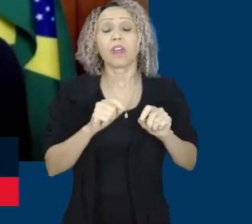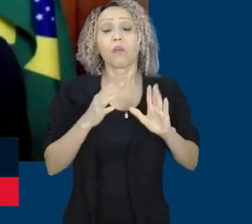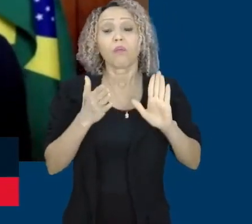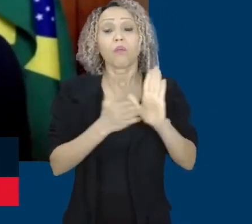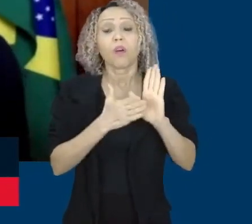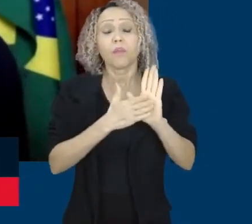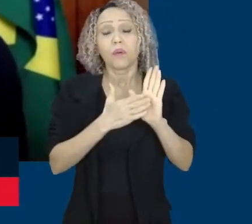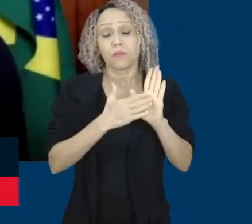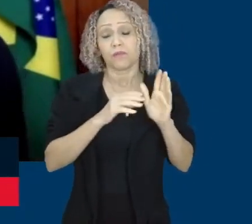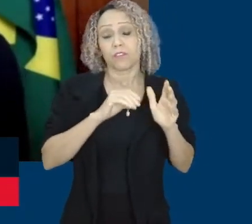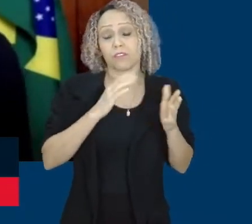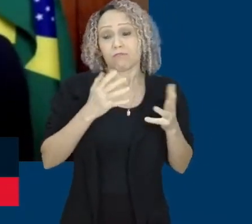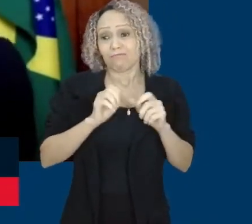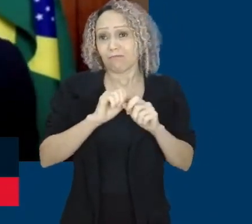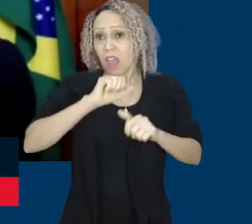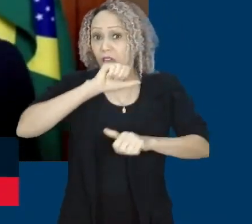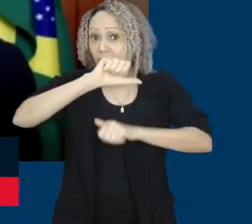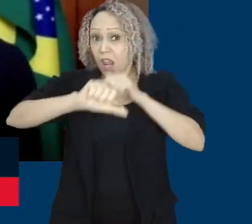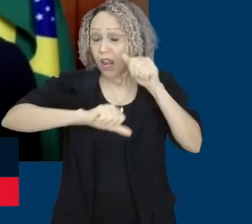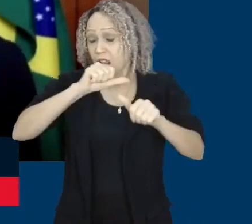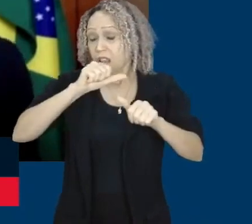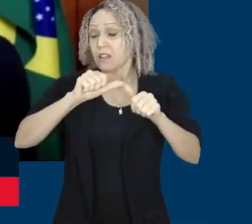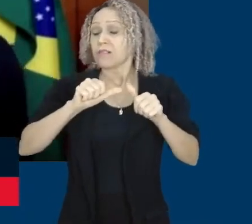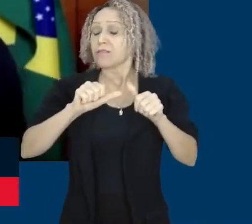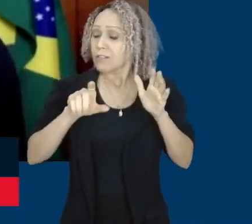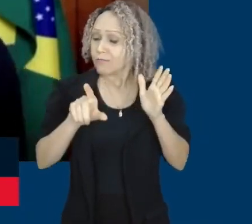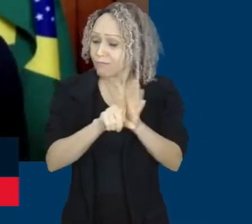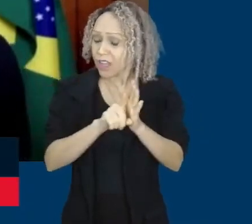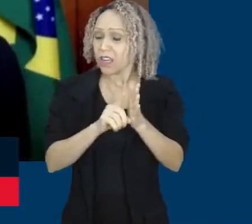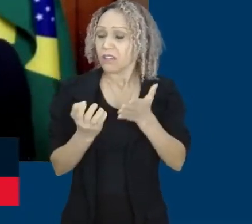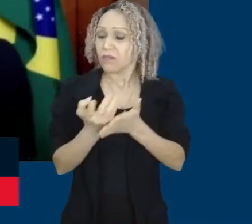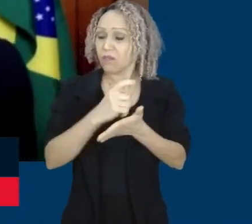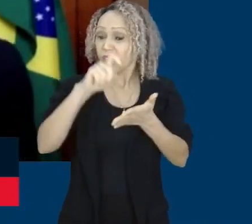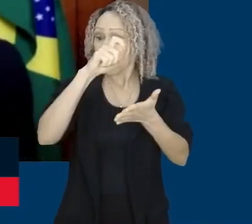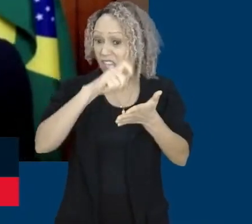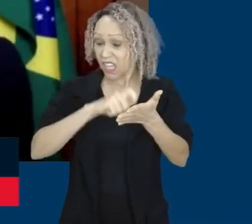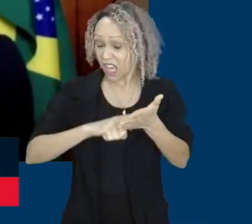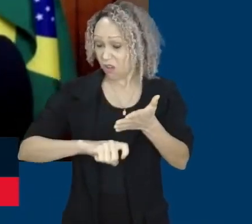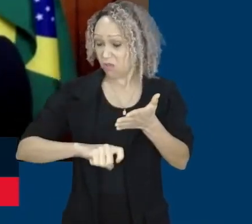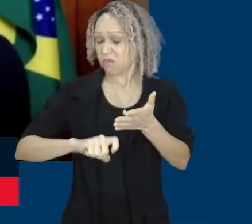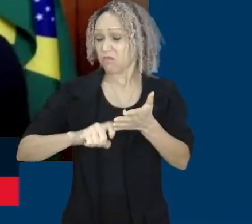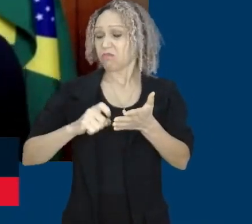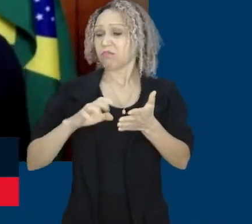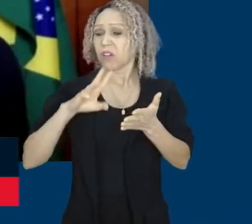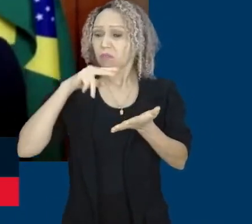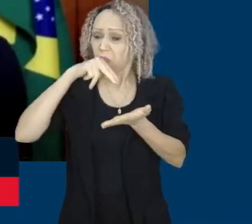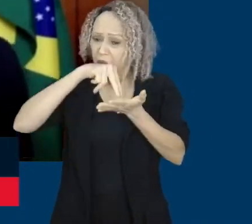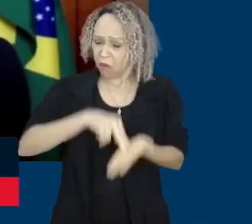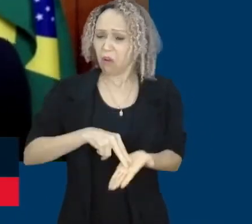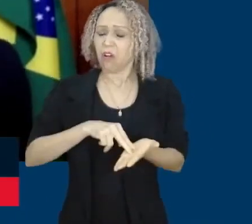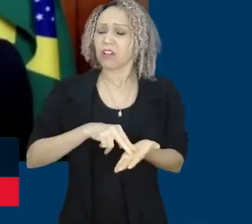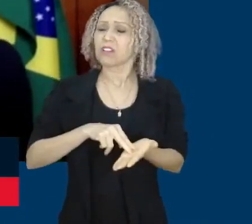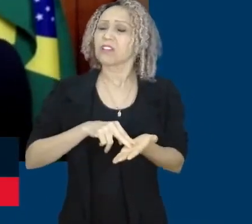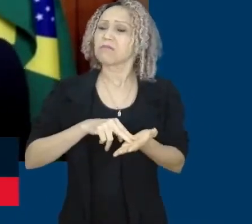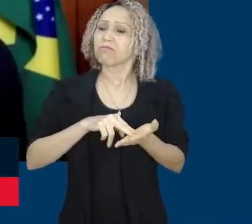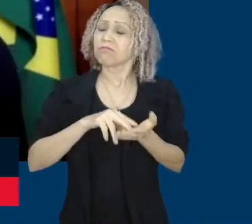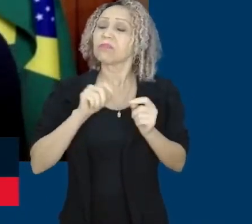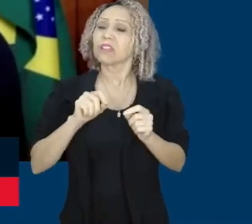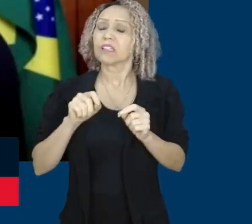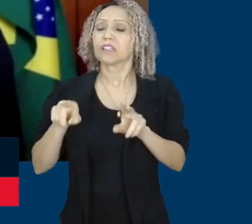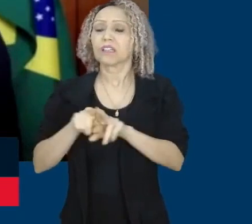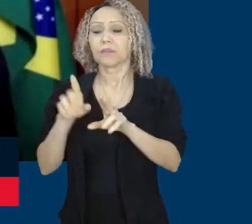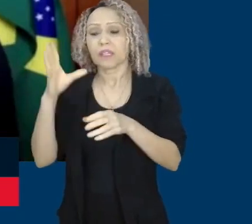mais moderna, mais atualizada, que possa ter, junto com a estabilidade fiscal, a estabilidade econômica, também algumas metas de responsabilidade